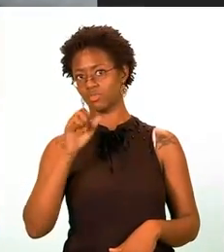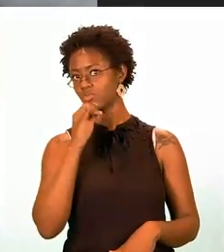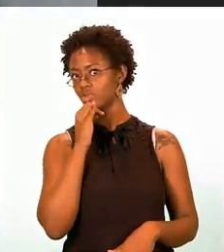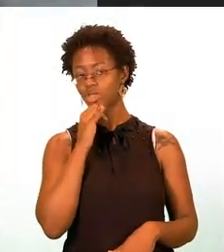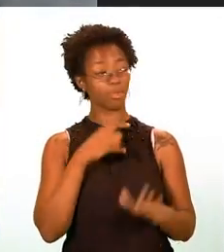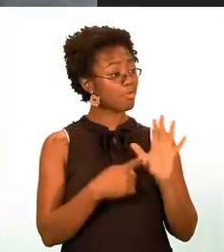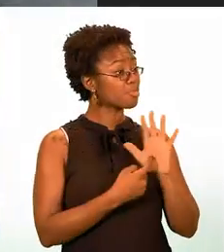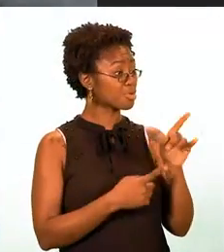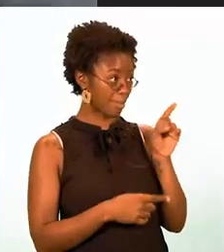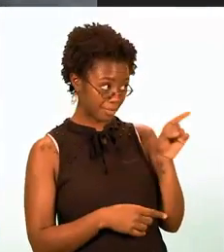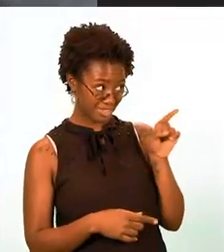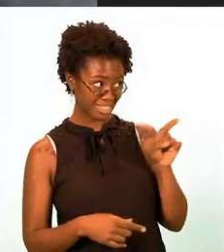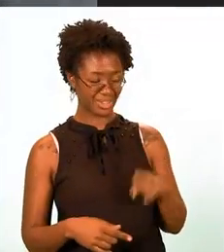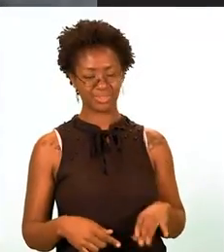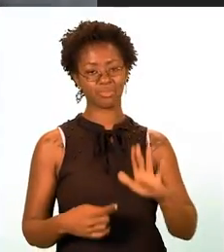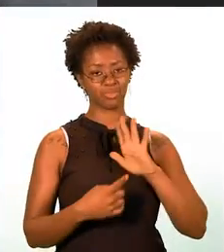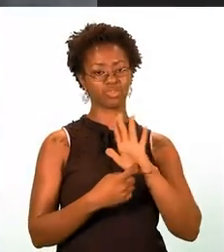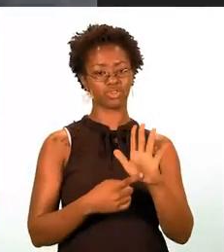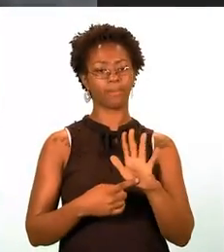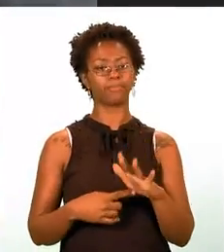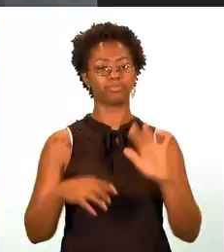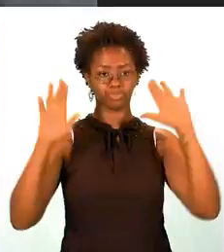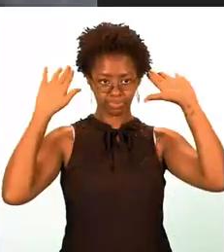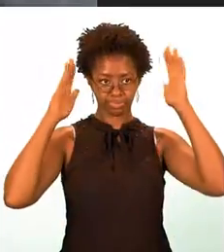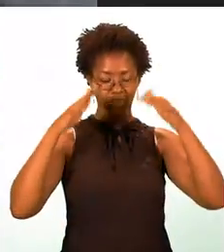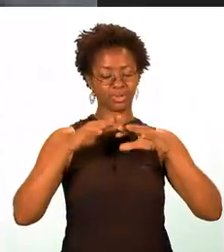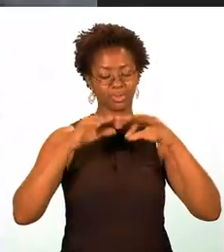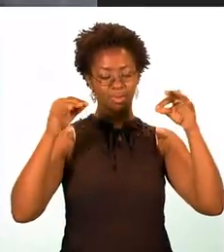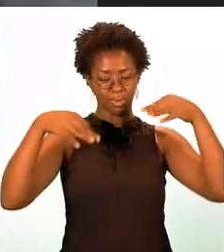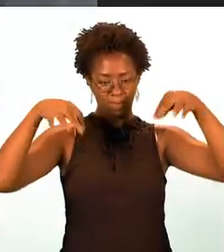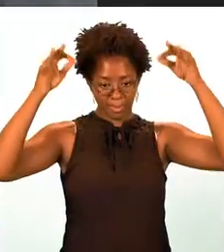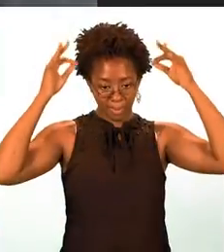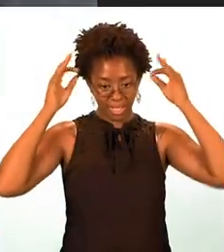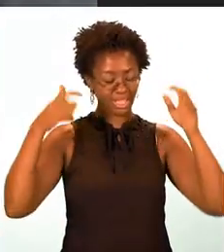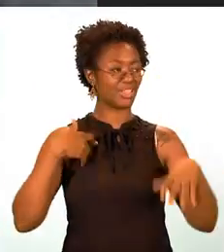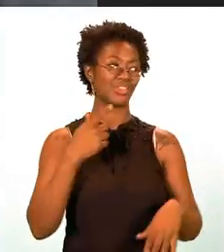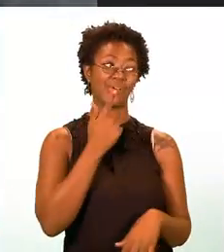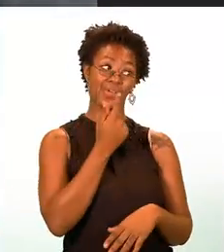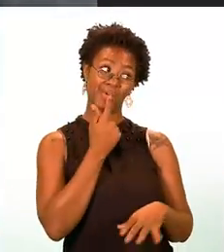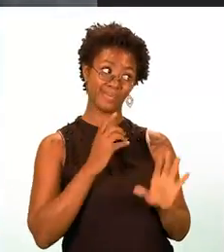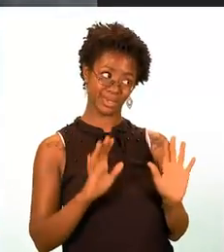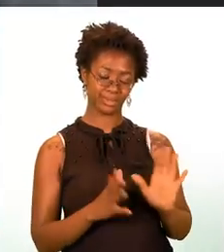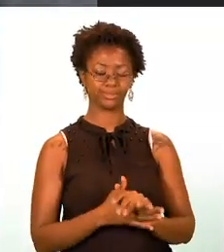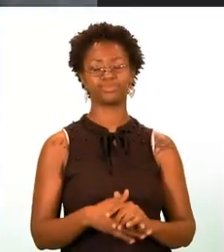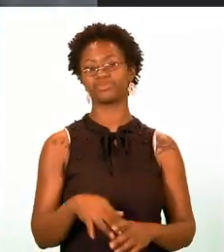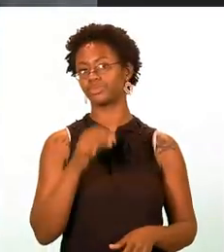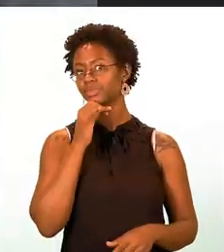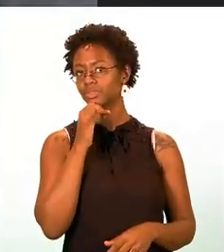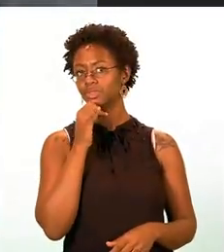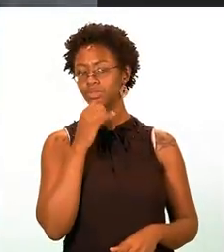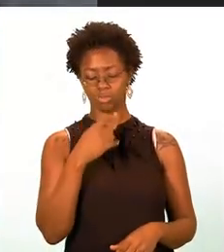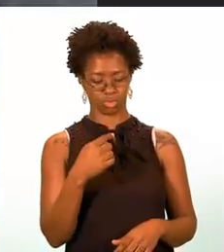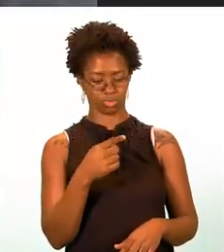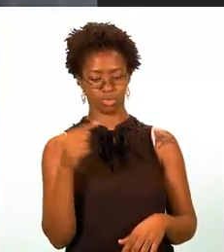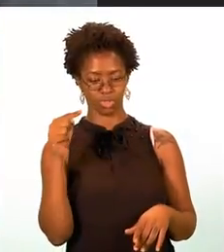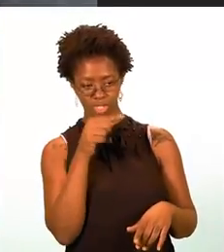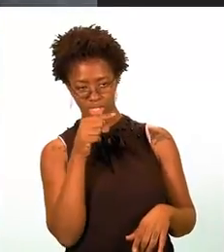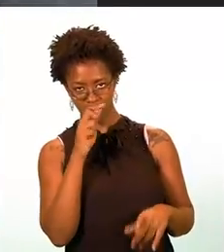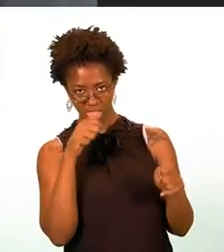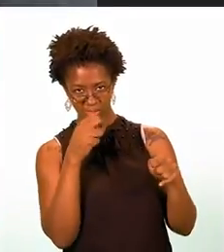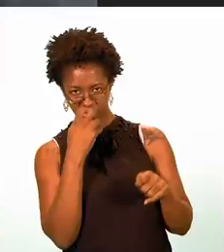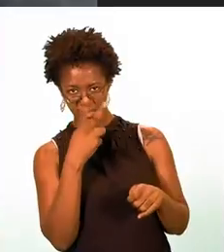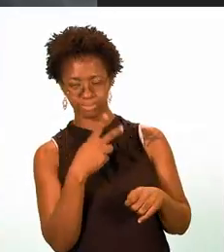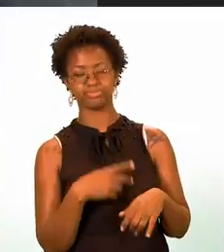então mostra pra gente. ó. Aquele. Eu vou colocar um pano preto para ajudar, porque eu estou de vermelho. Olha, é isso daqui, dá para ver?